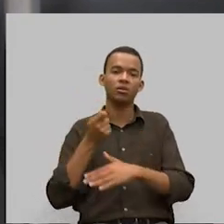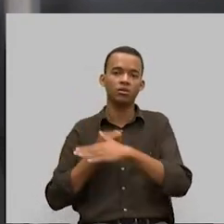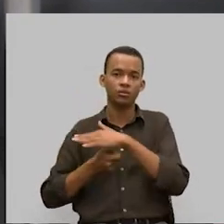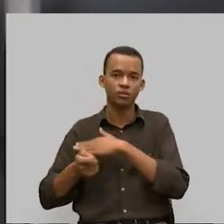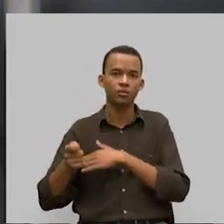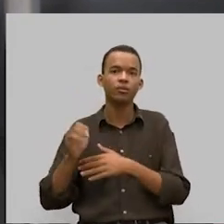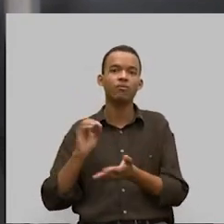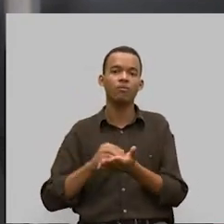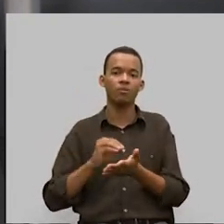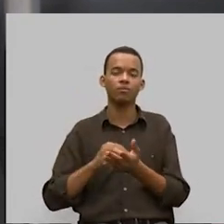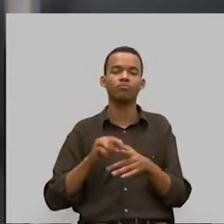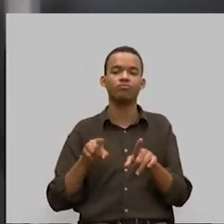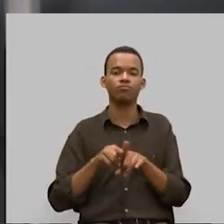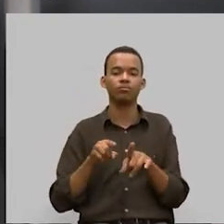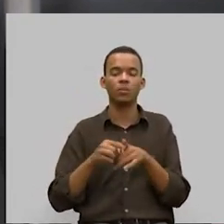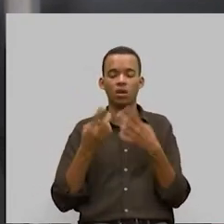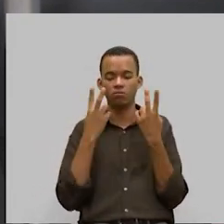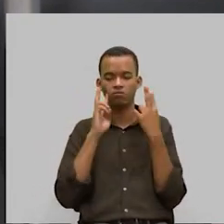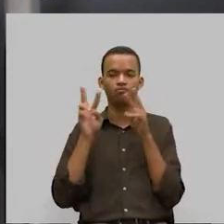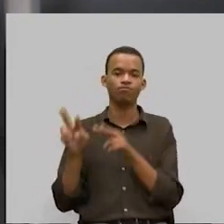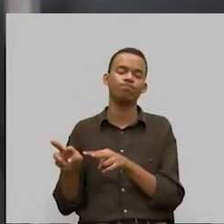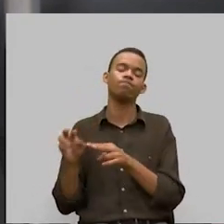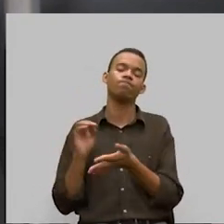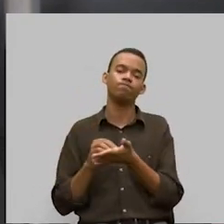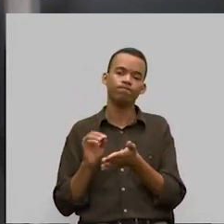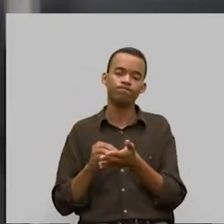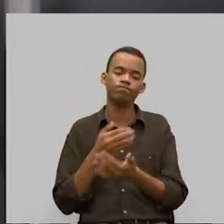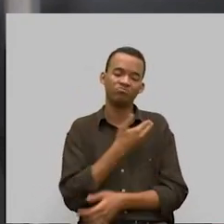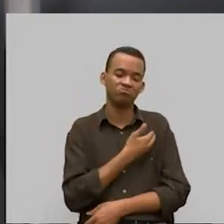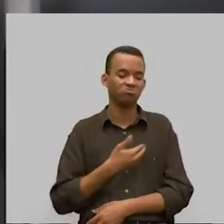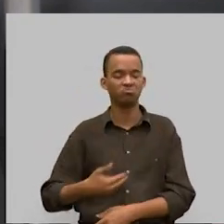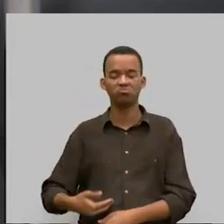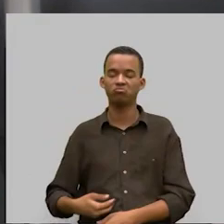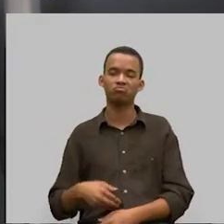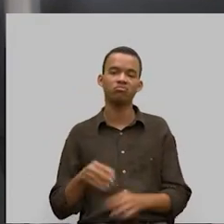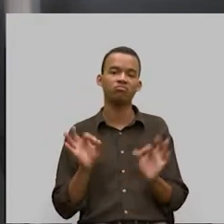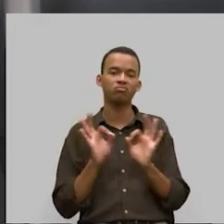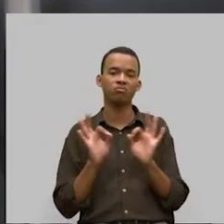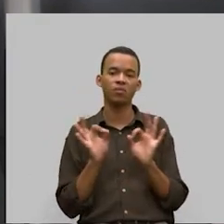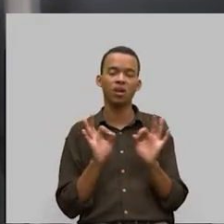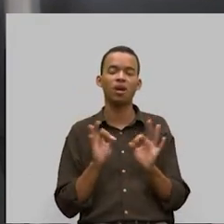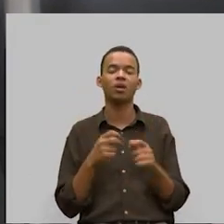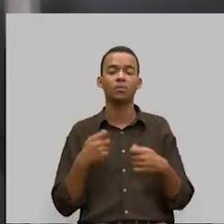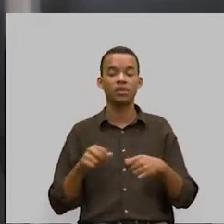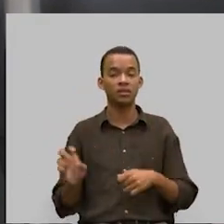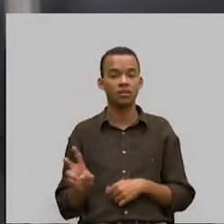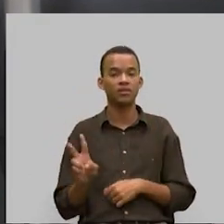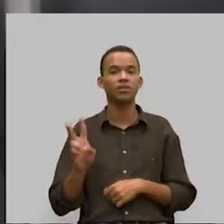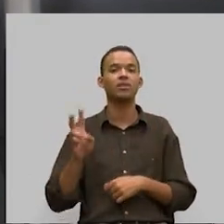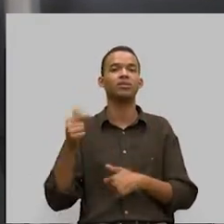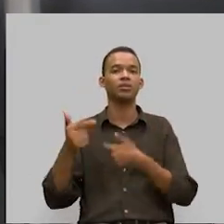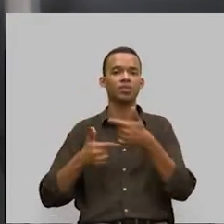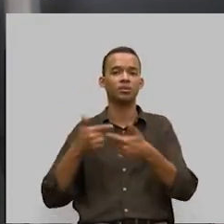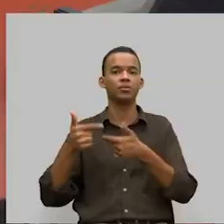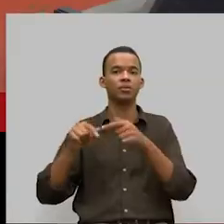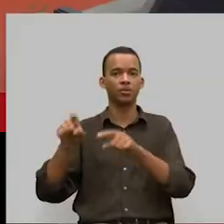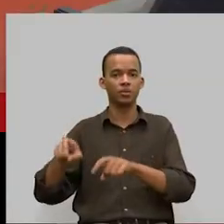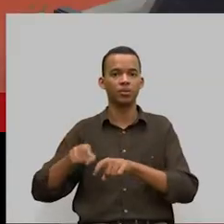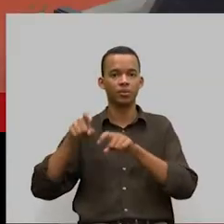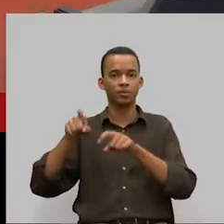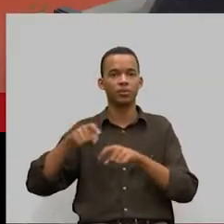reconhecimento né do poder que valoriza mais o trabalhador rural obrigado tá